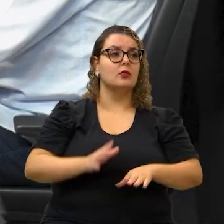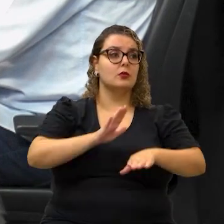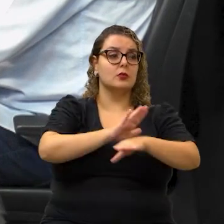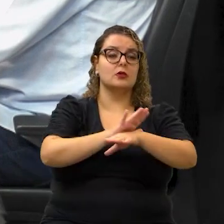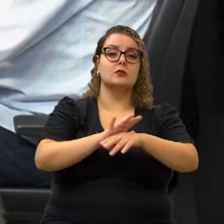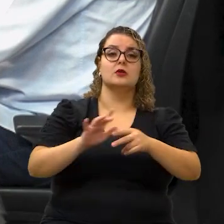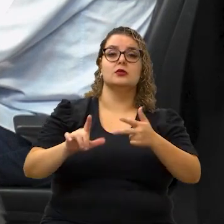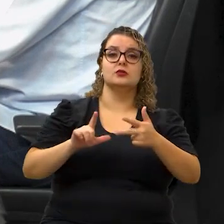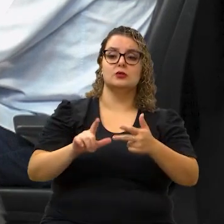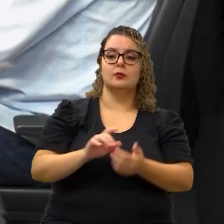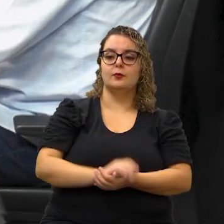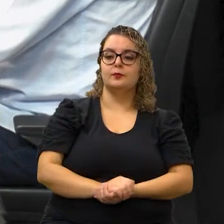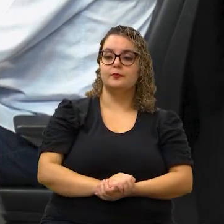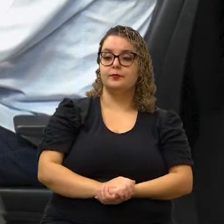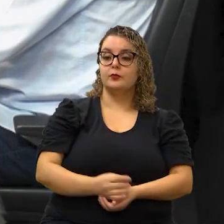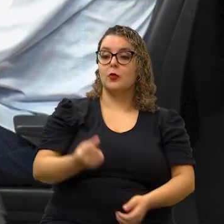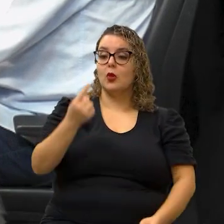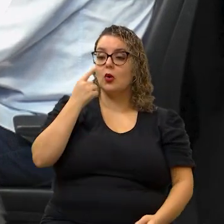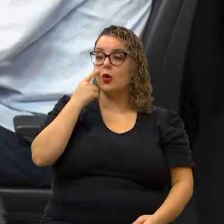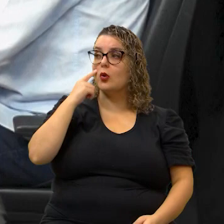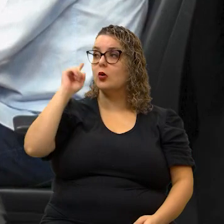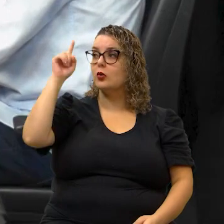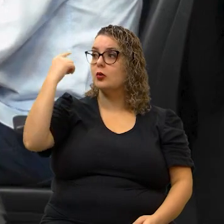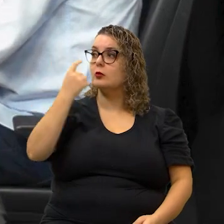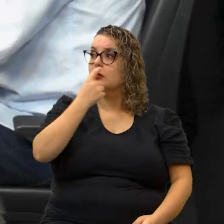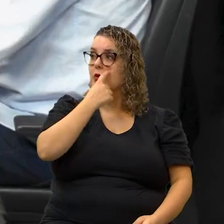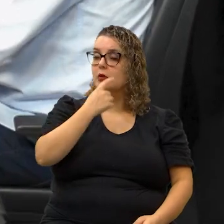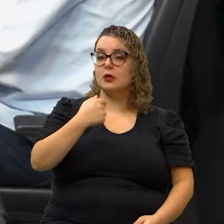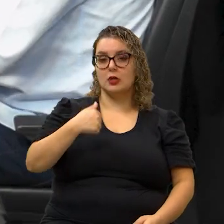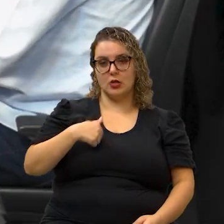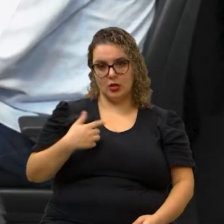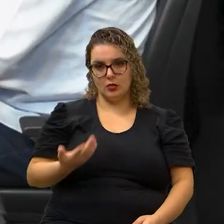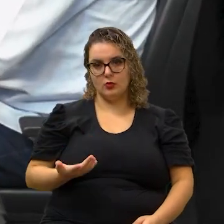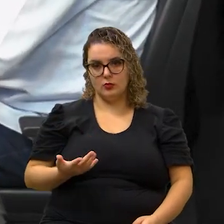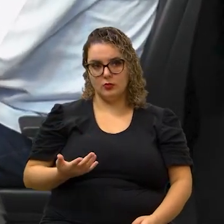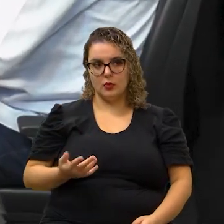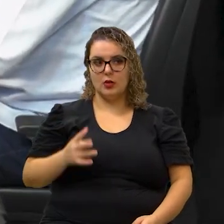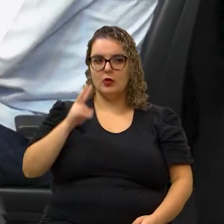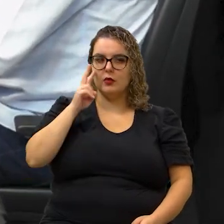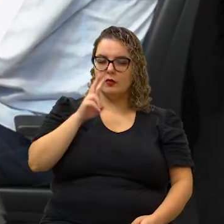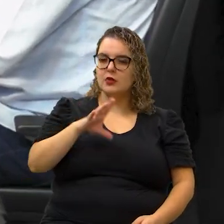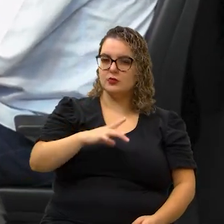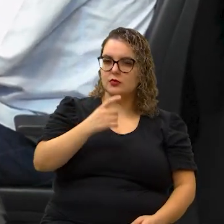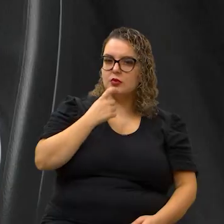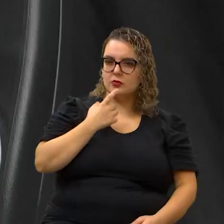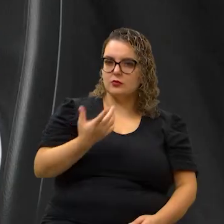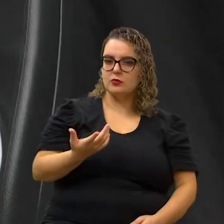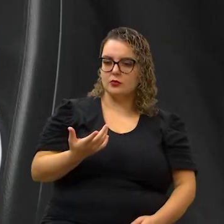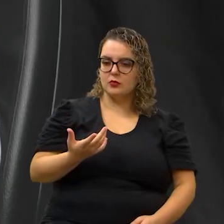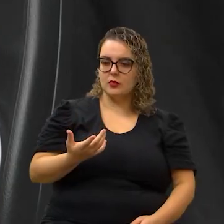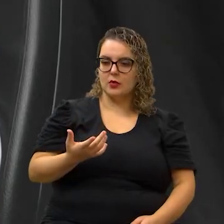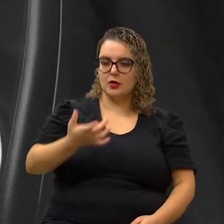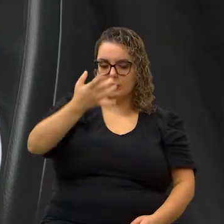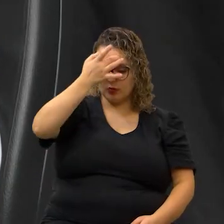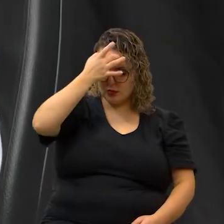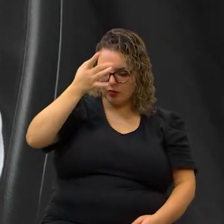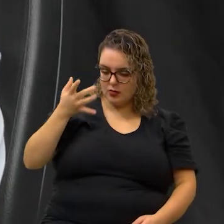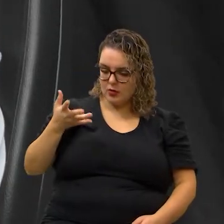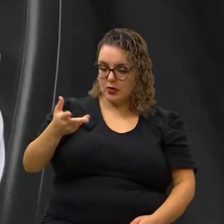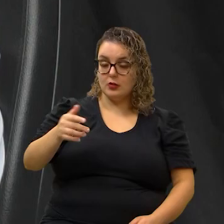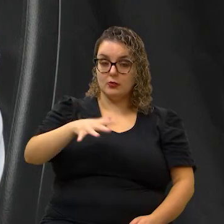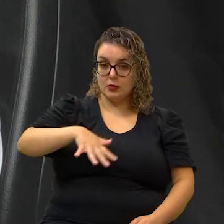cidade com as contribuições legislativas? Olha, Mina, eu sou daqueles que vejam realmente Campinas como uma cidade